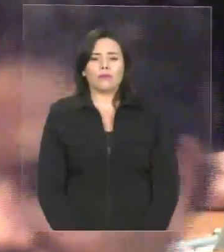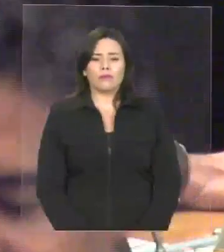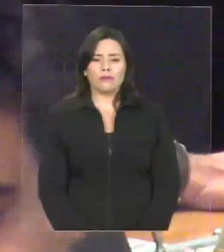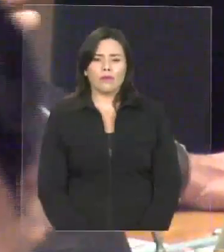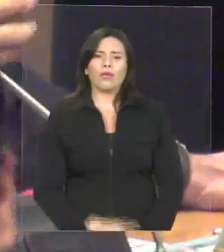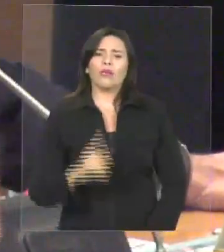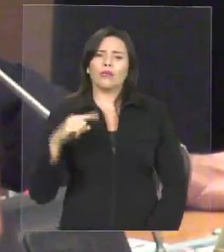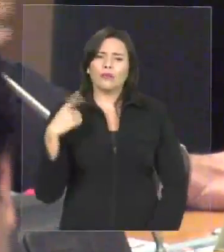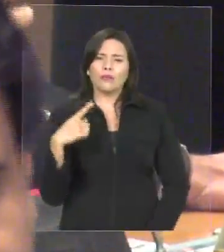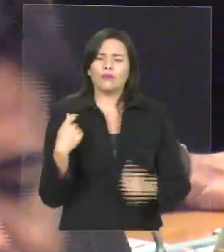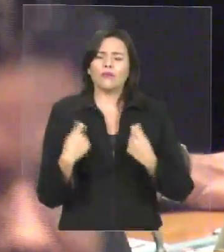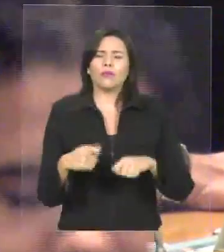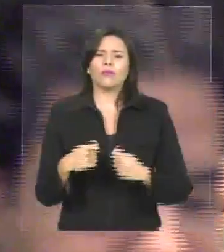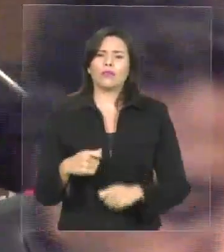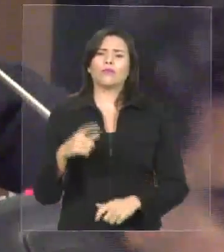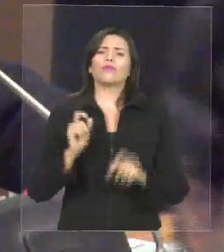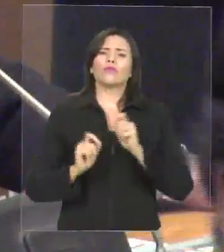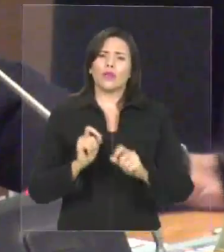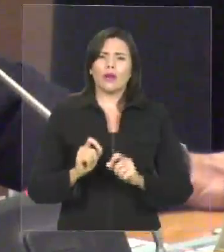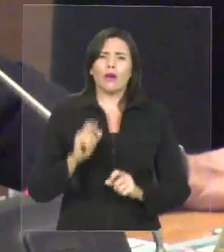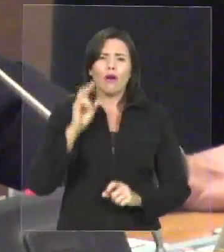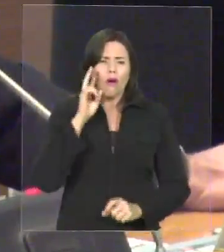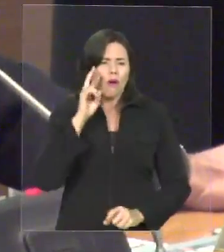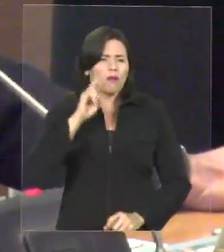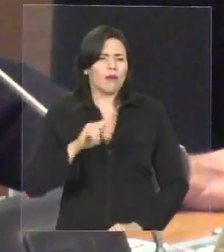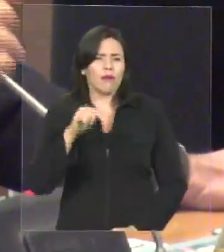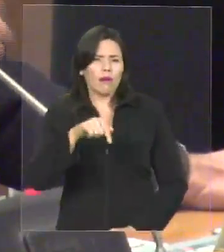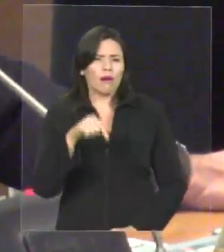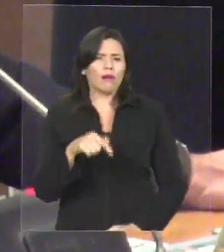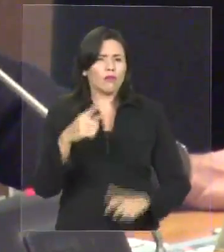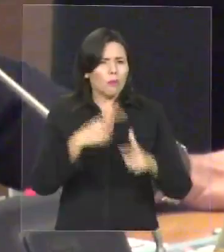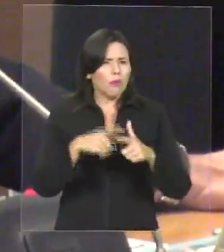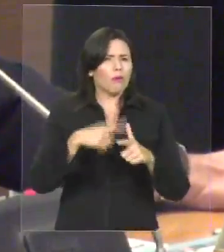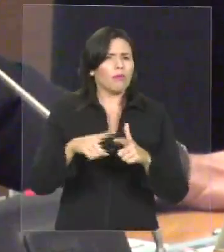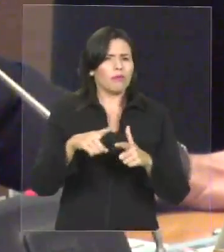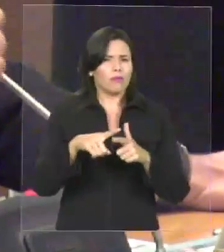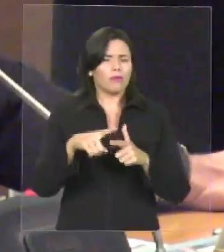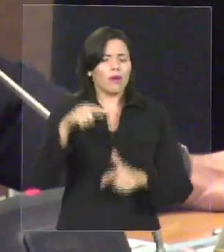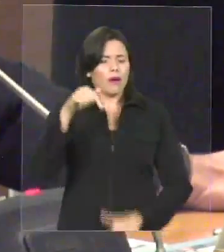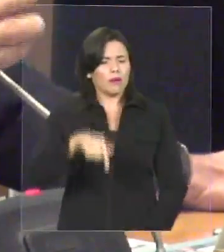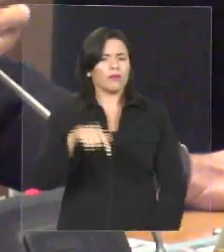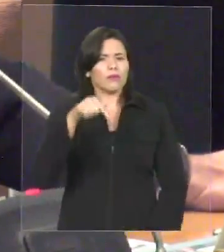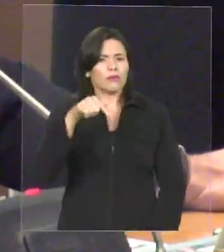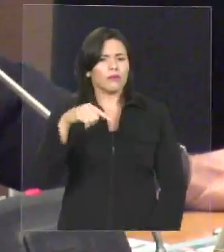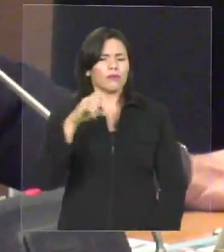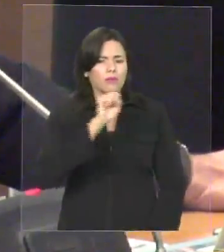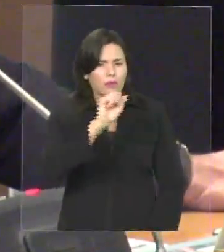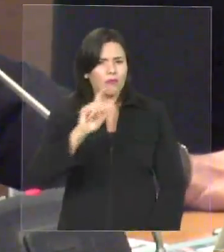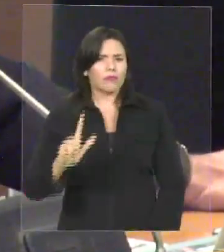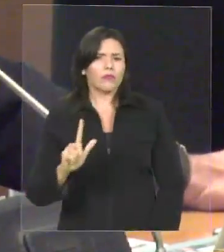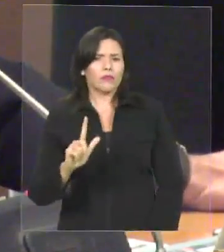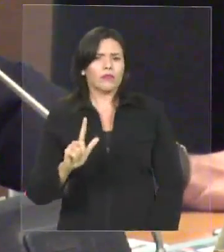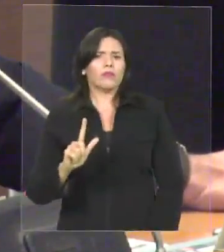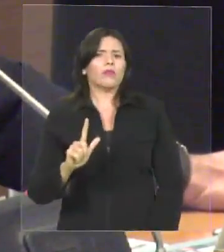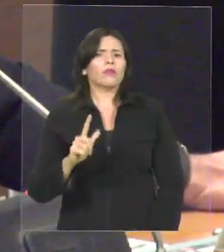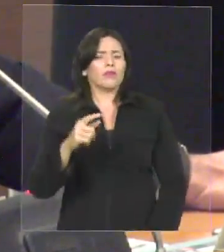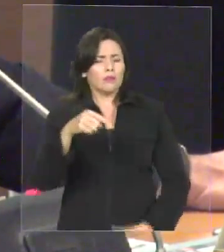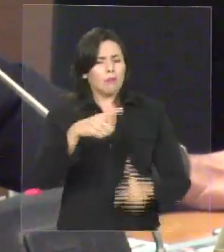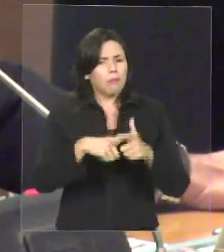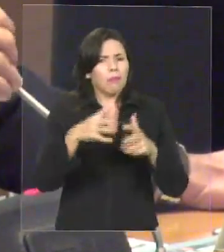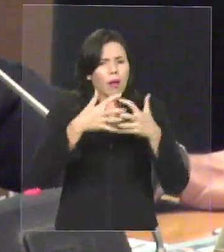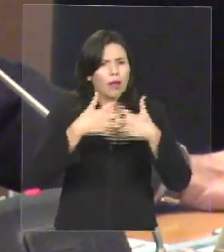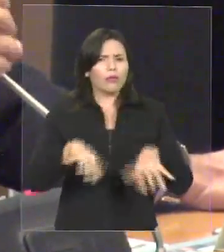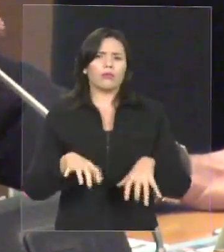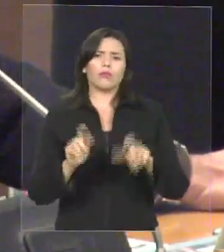os municípios. Todos os municípios fazem parte da Grande Ilha. Eu diria mais, o turismo. Nós temos São Luís, nós temos São José de Ribamar, e tem